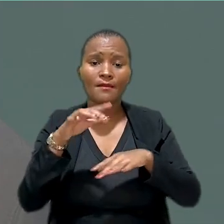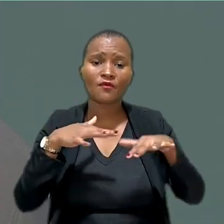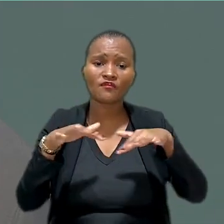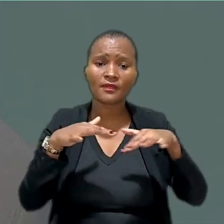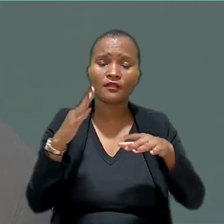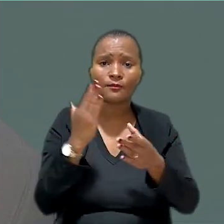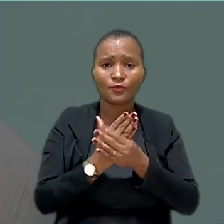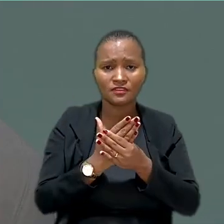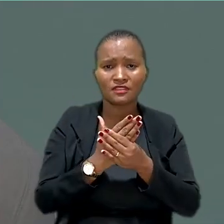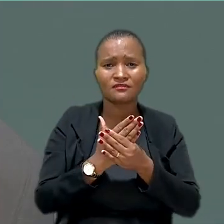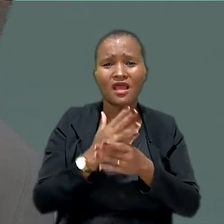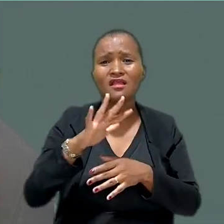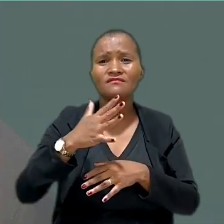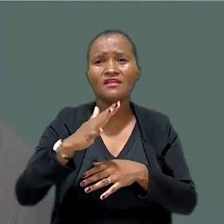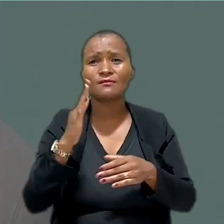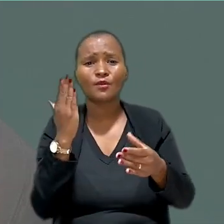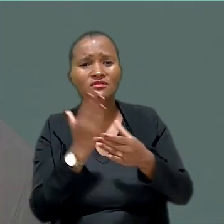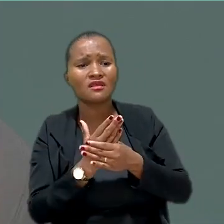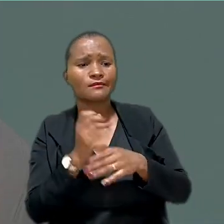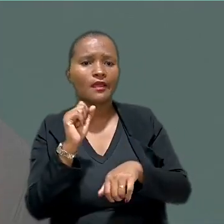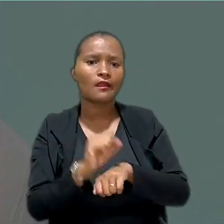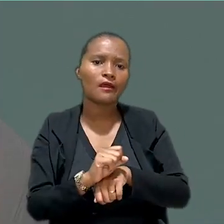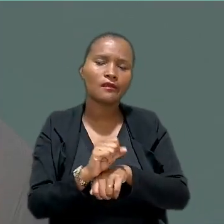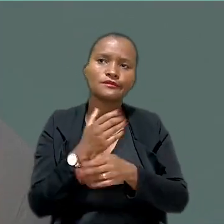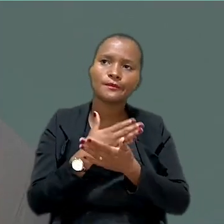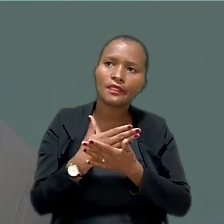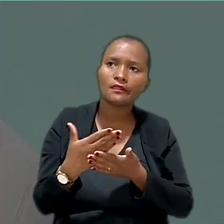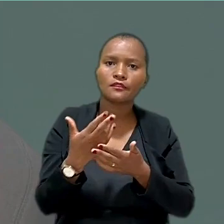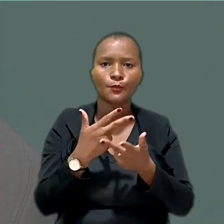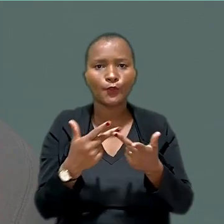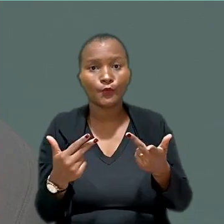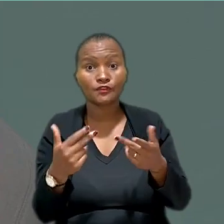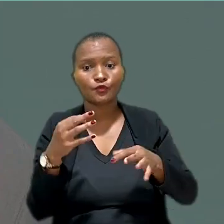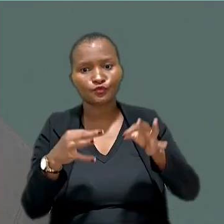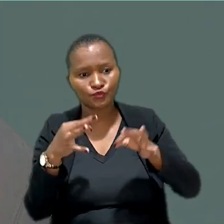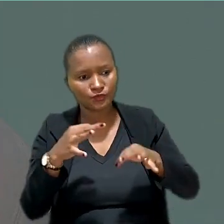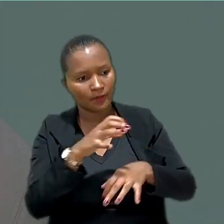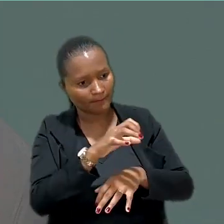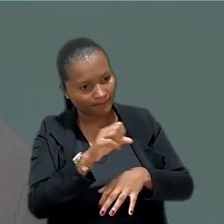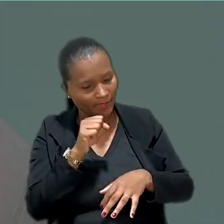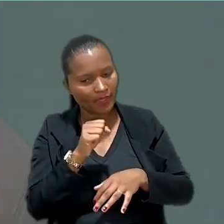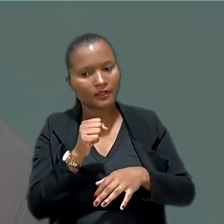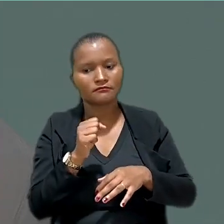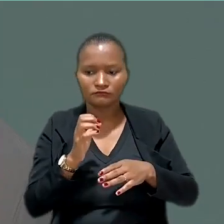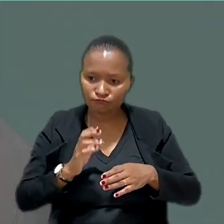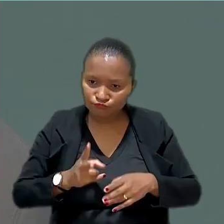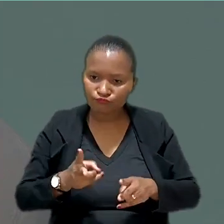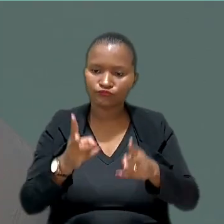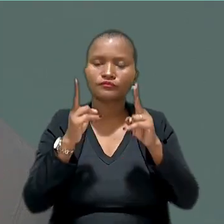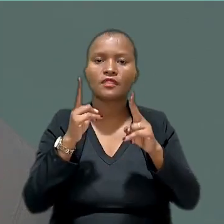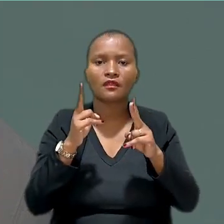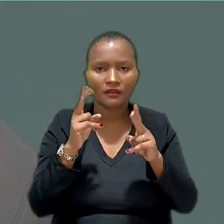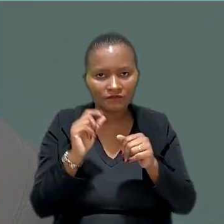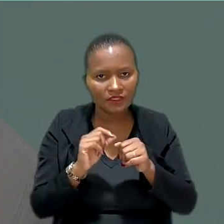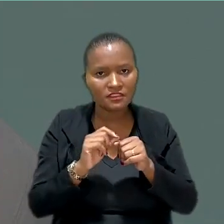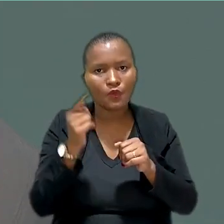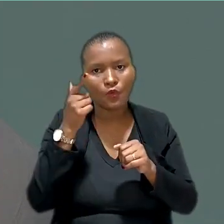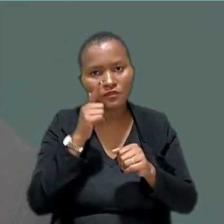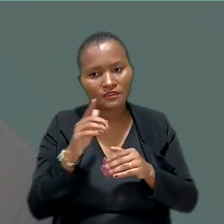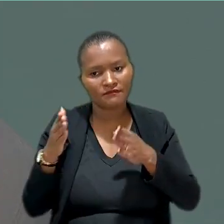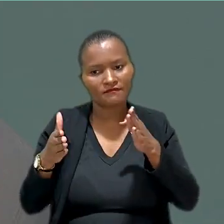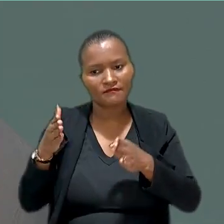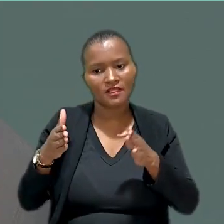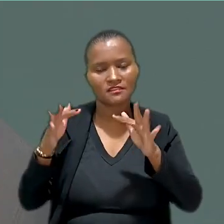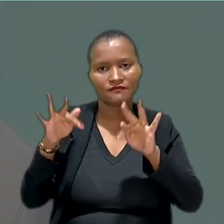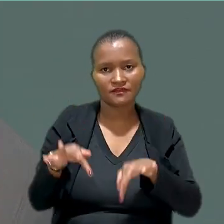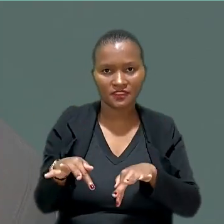de processos. Muitas vezes os processos estão parados, esperando alguma iniciativa, o juiz, então, dá andamento a esses processos para, enfim, fazer com que eles cheguem na fase